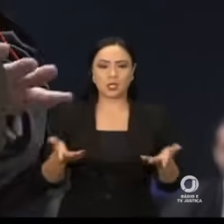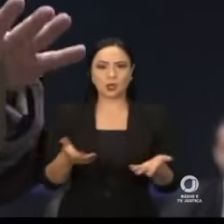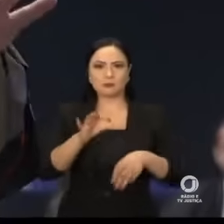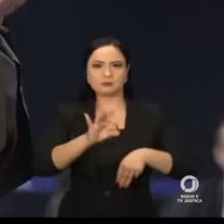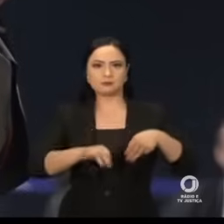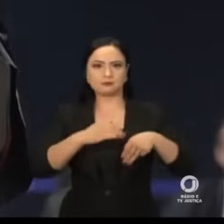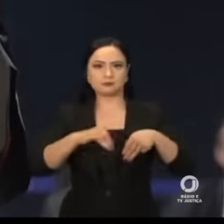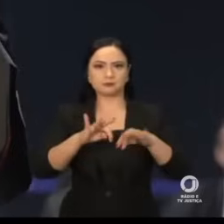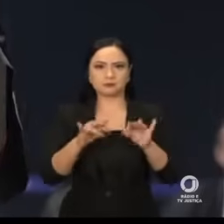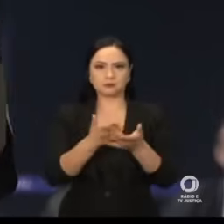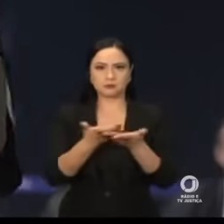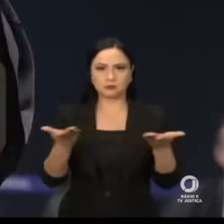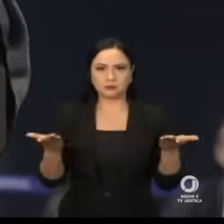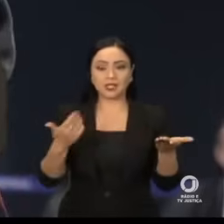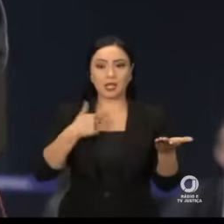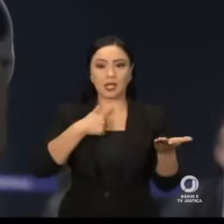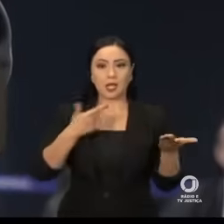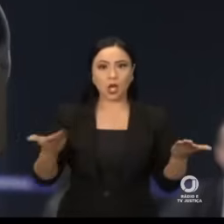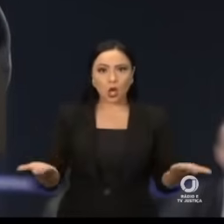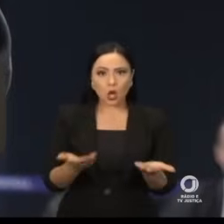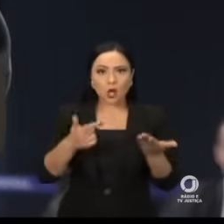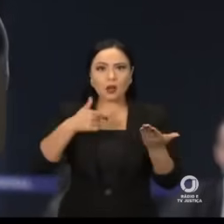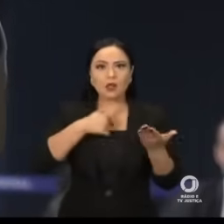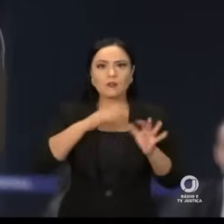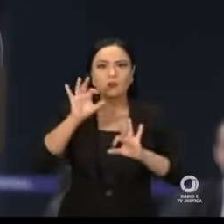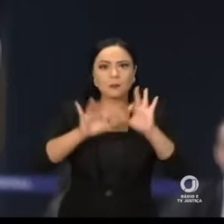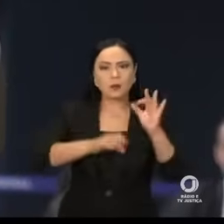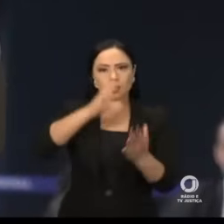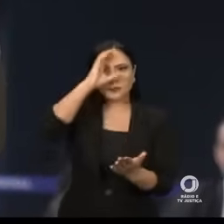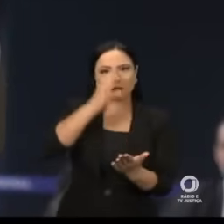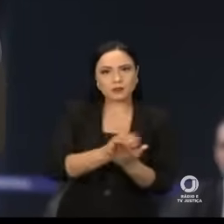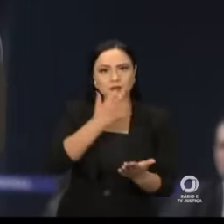eu vou encampar a tese da acusação.